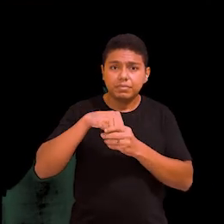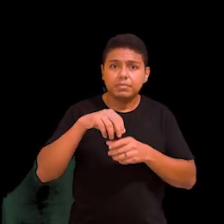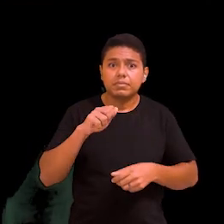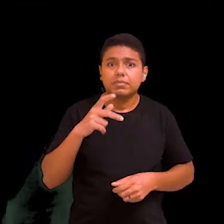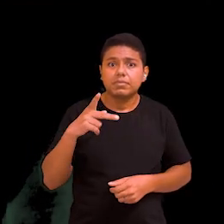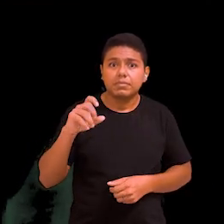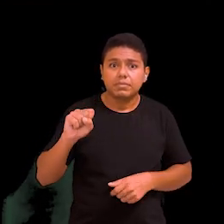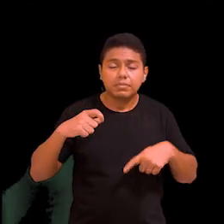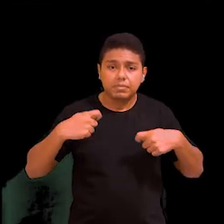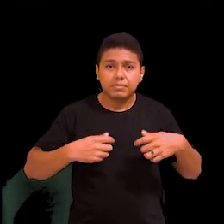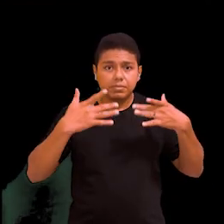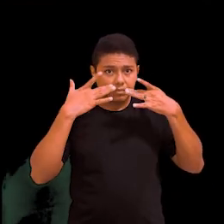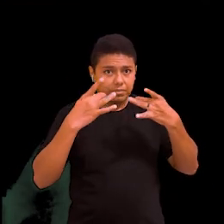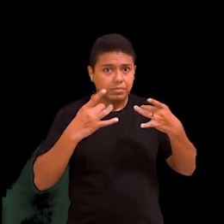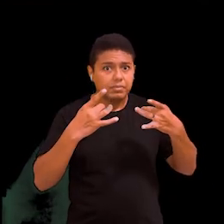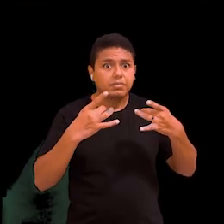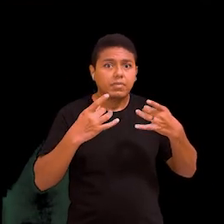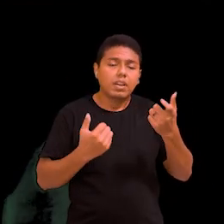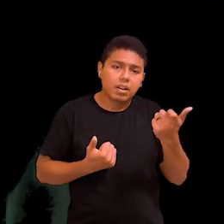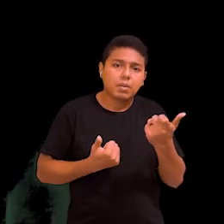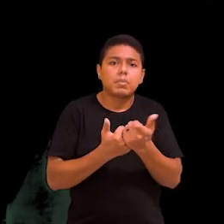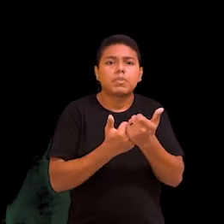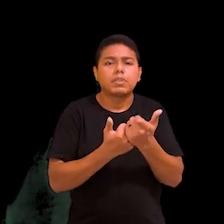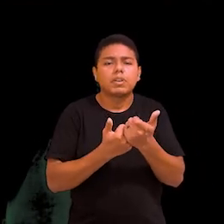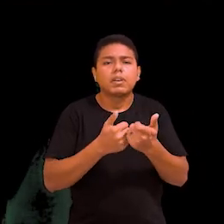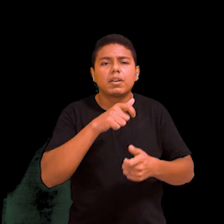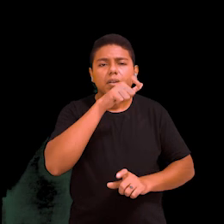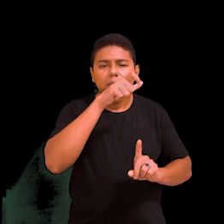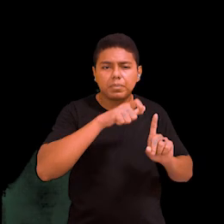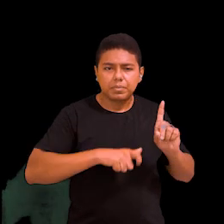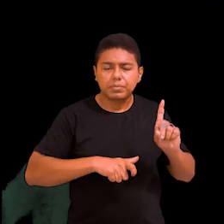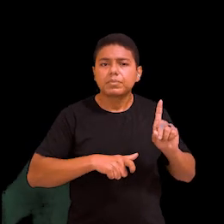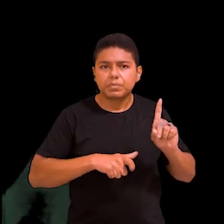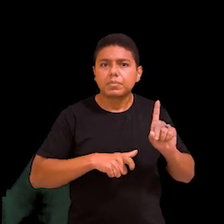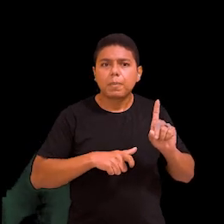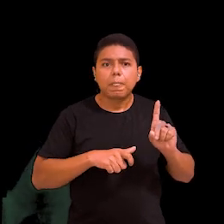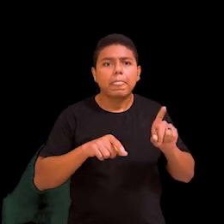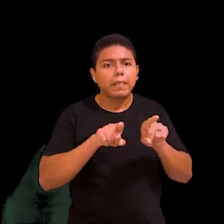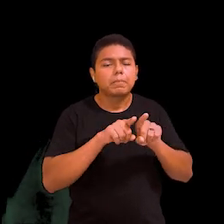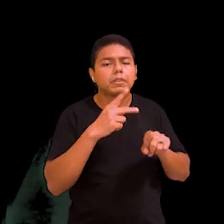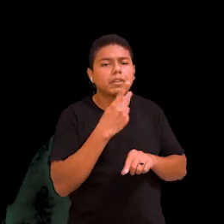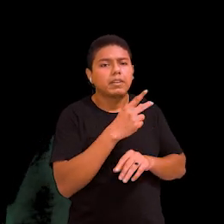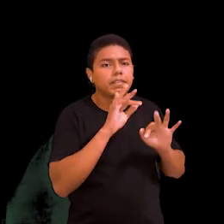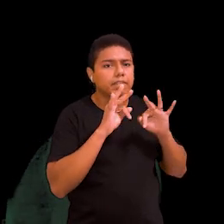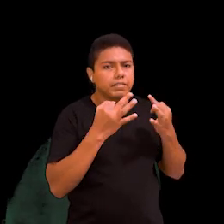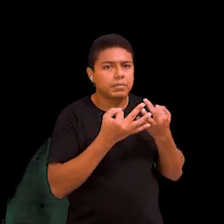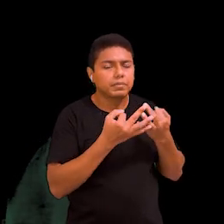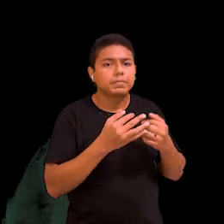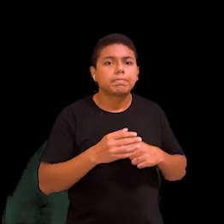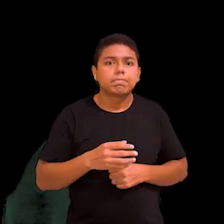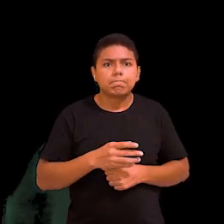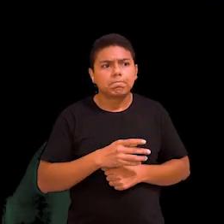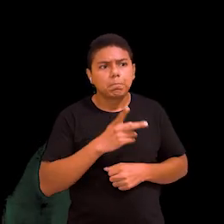Os profissionais da atenção primária devem estar atentos e preparados para apoiar a pessoa puérpera e sua